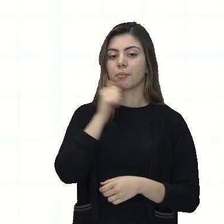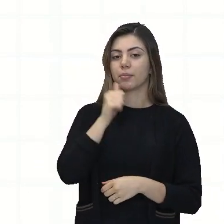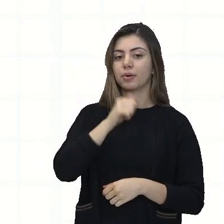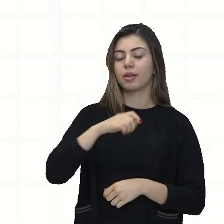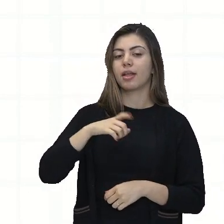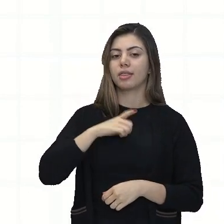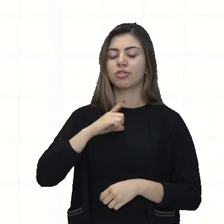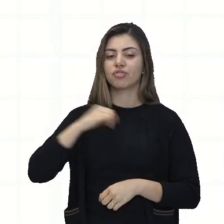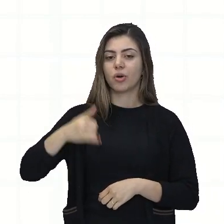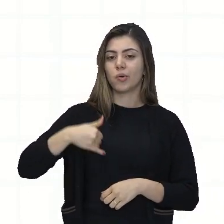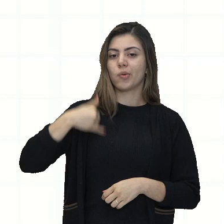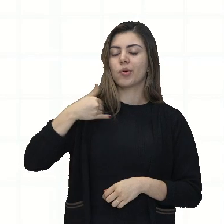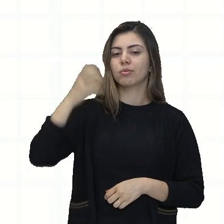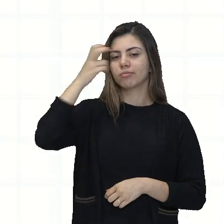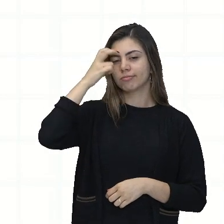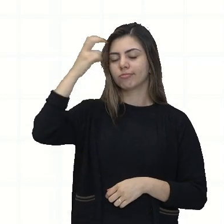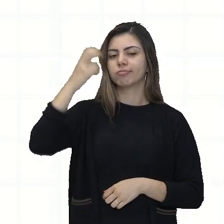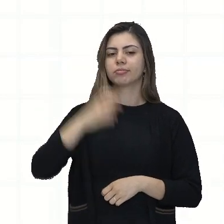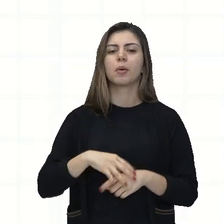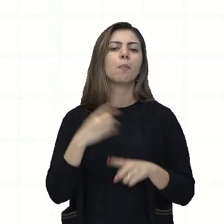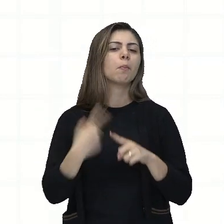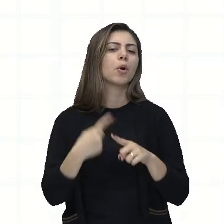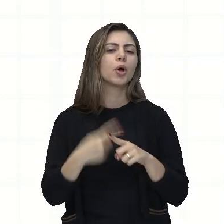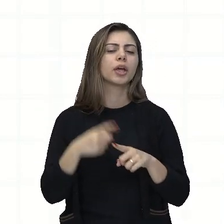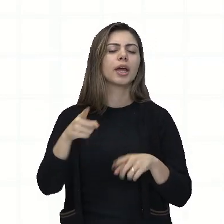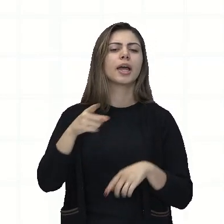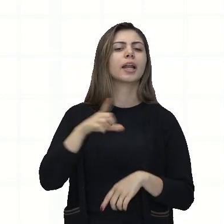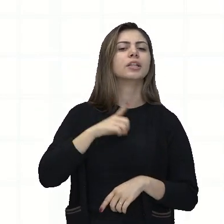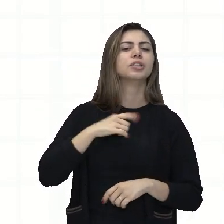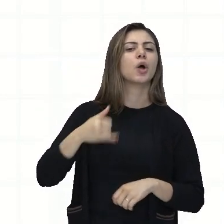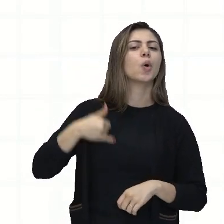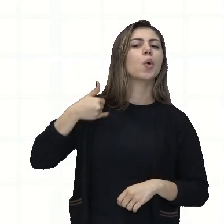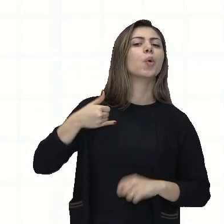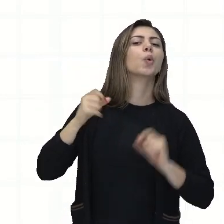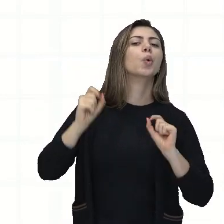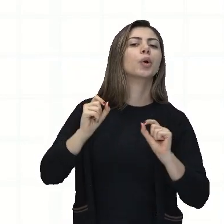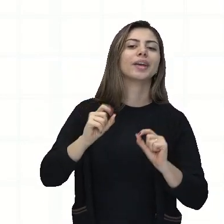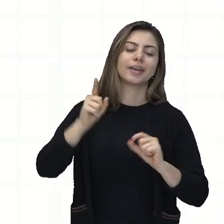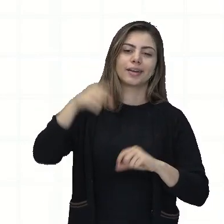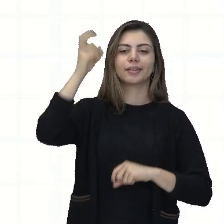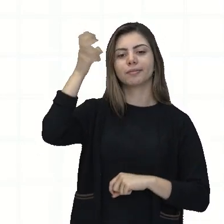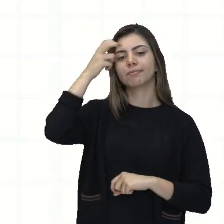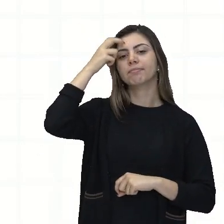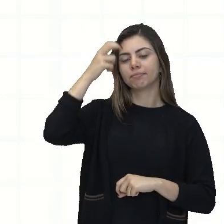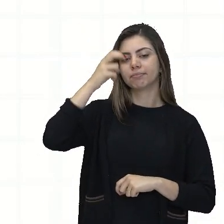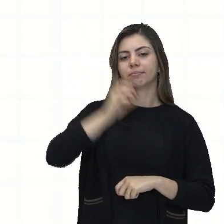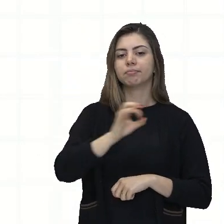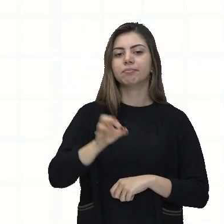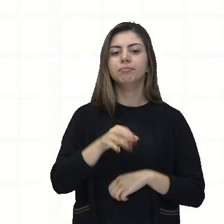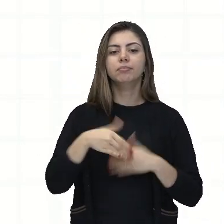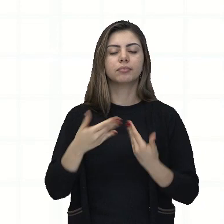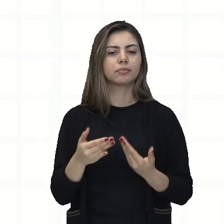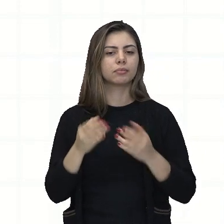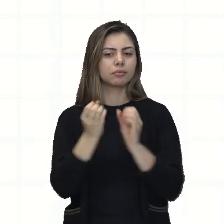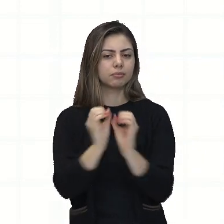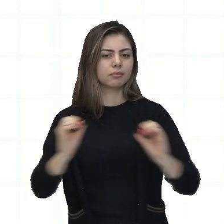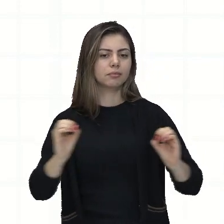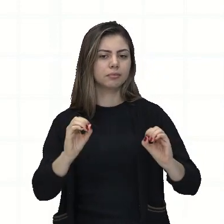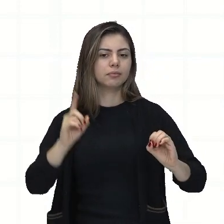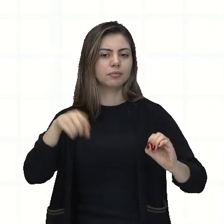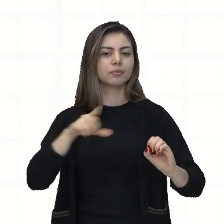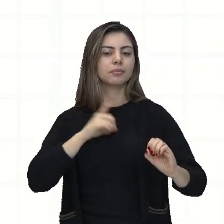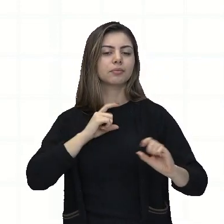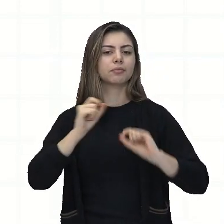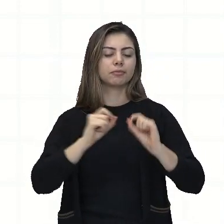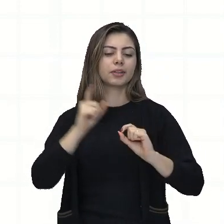sua inteligência. Ela tinha o quê? Orgulho da sua inteligência. Todo ele, o meu